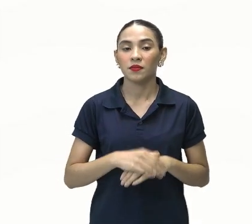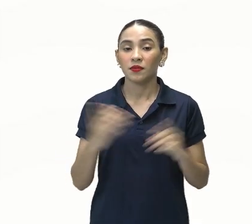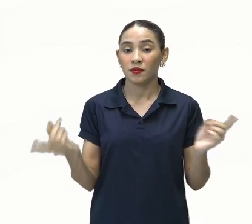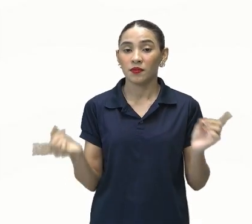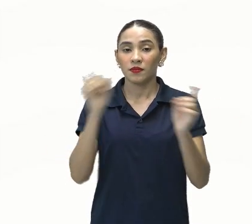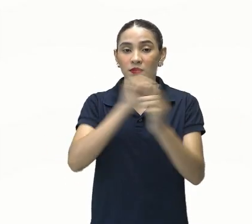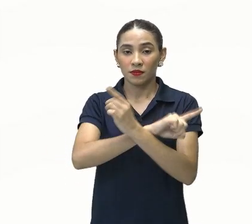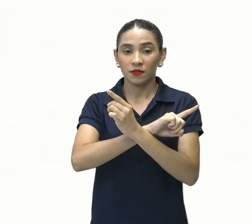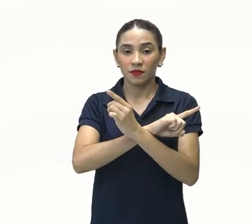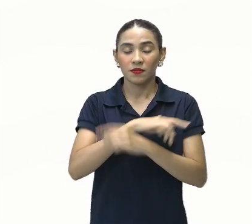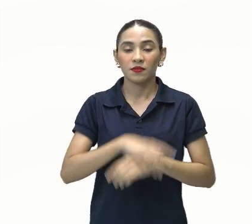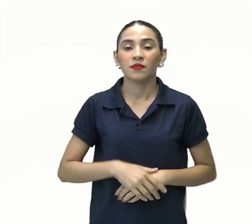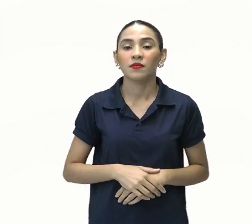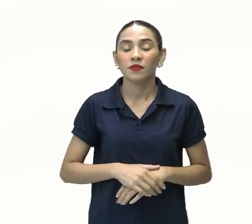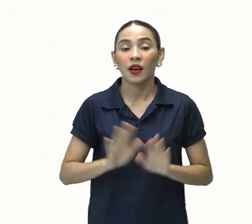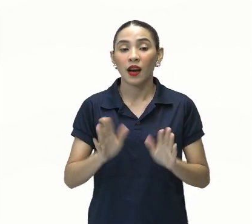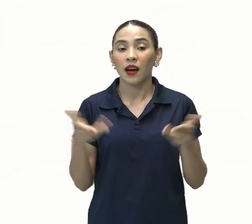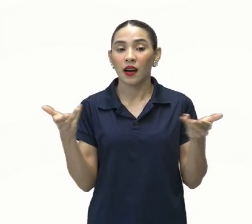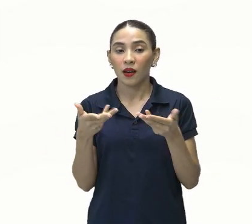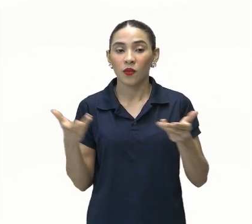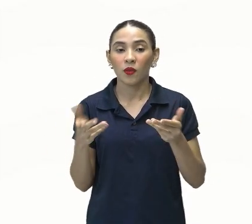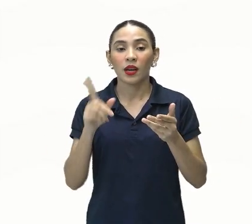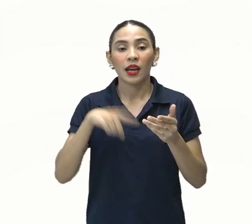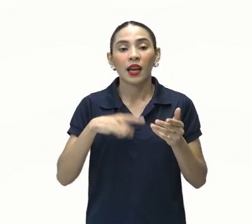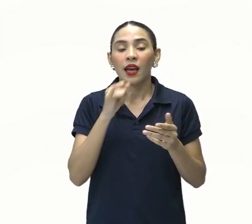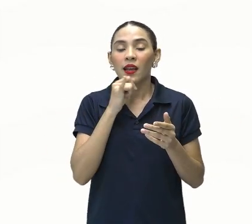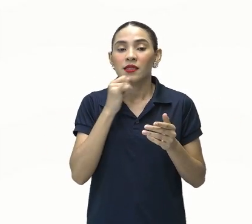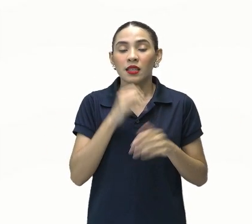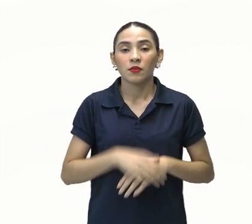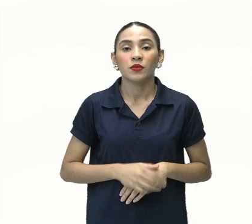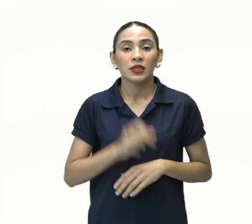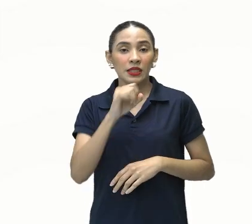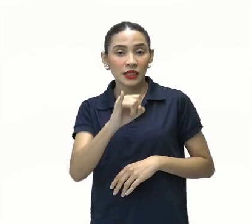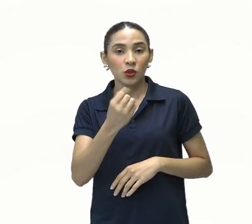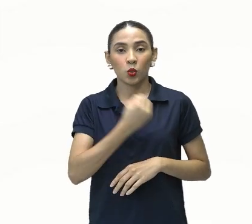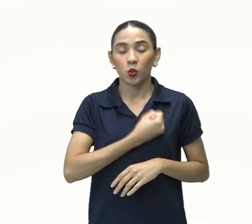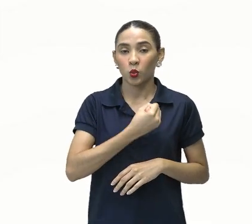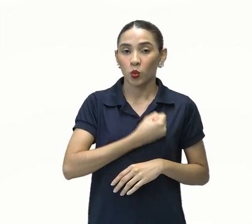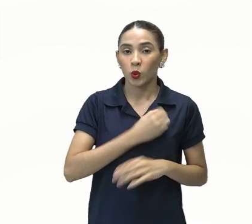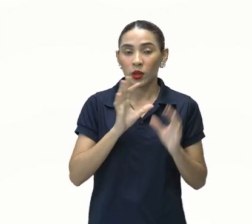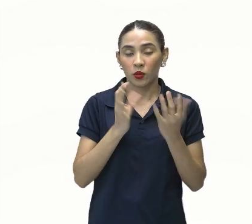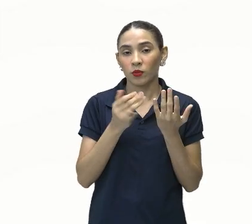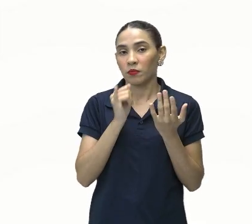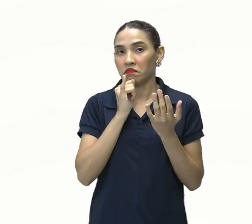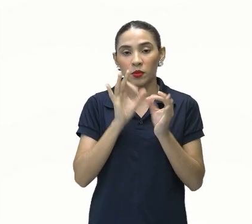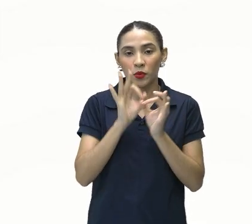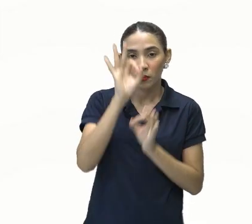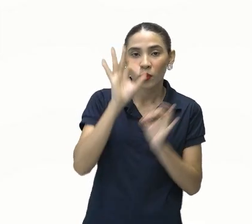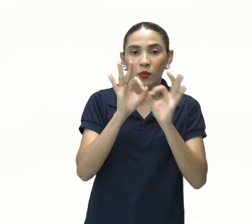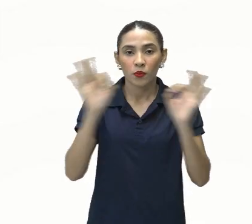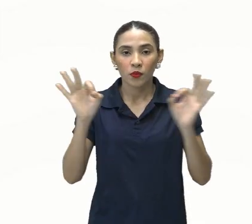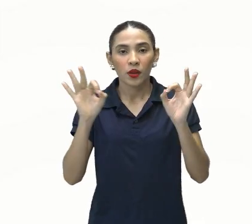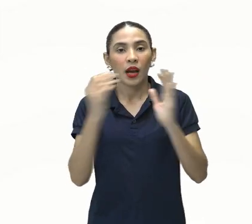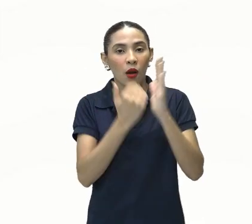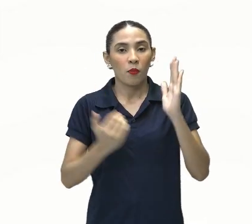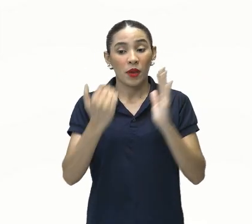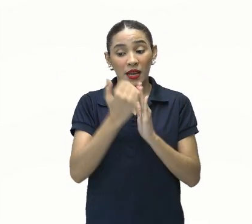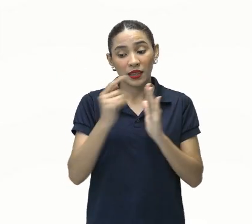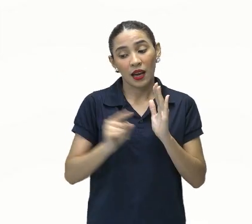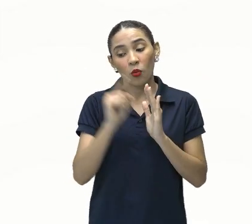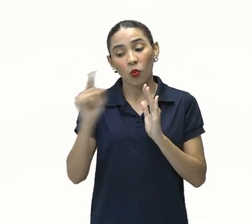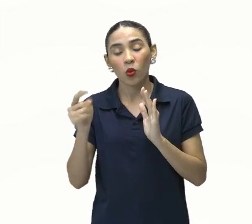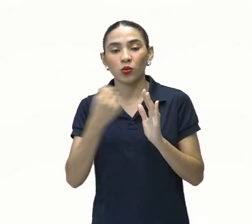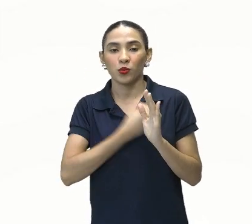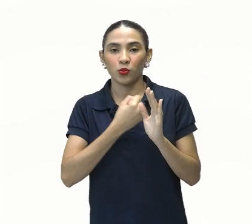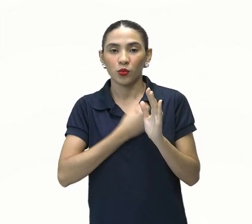inversamente proporcionais? Agora é quando uma grandeza aumenta e a outra